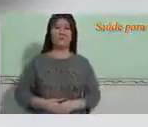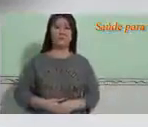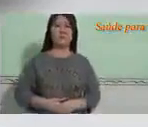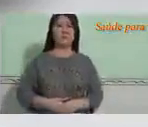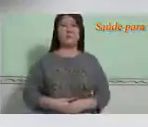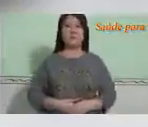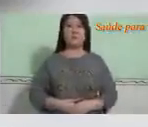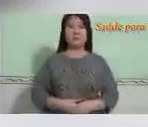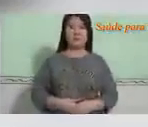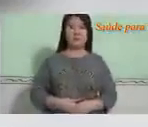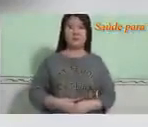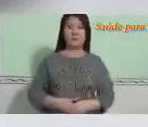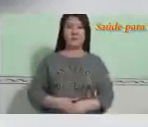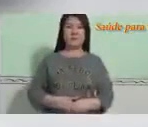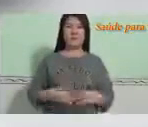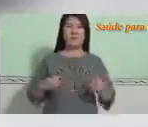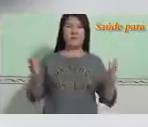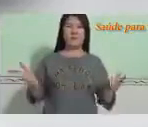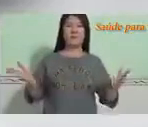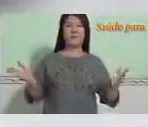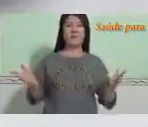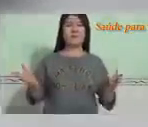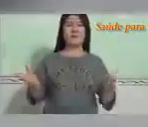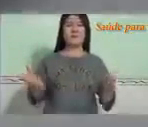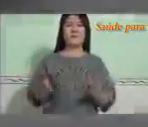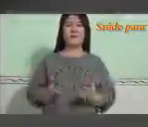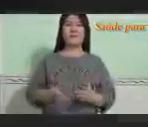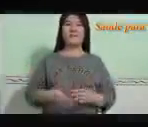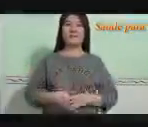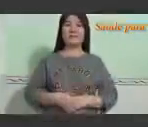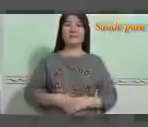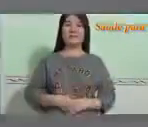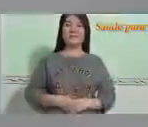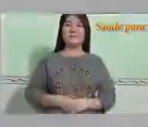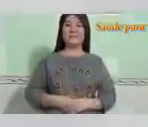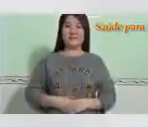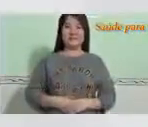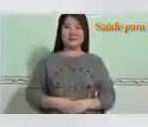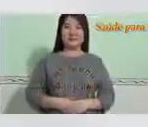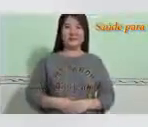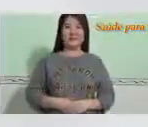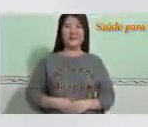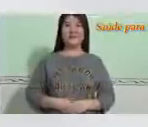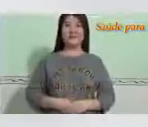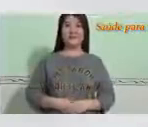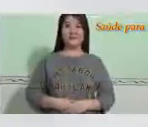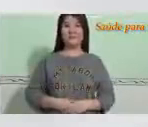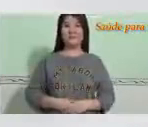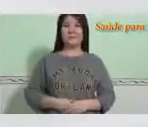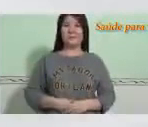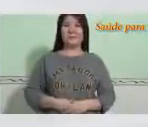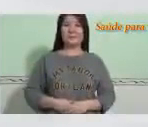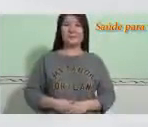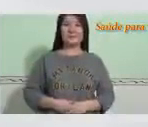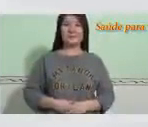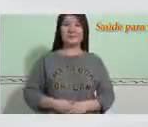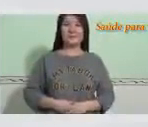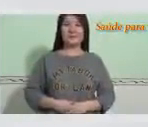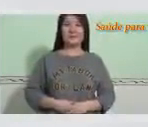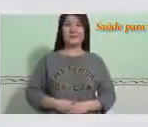mas também pode ser necessário tomar analgésicos, vírgula, como naproxen ou anti-inflamatórios, vírgula, como o